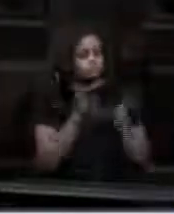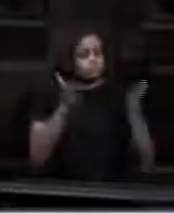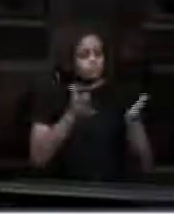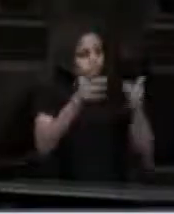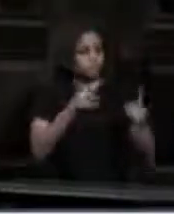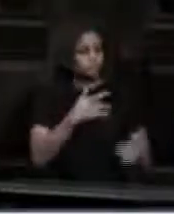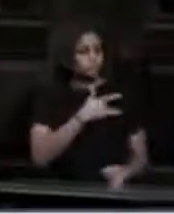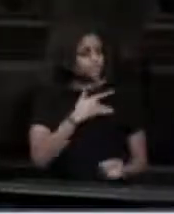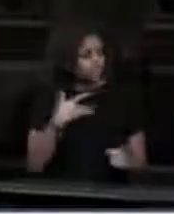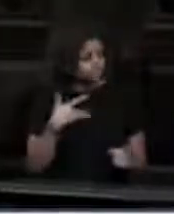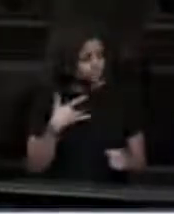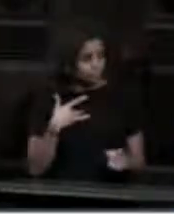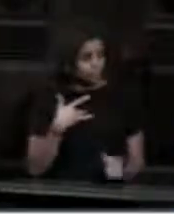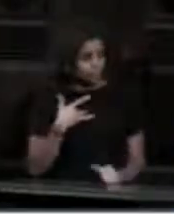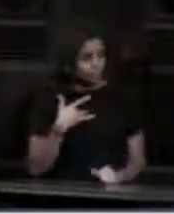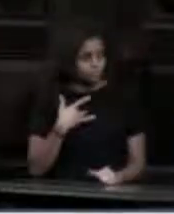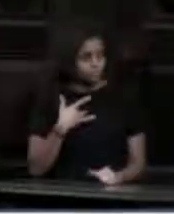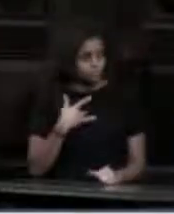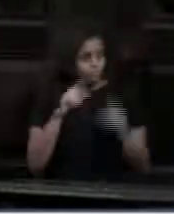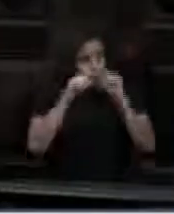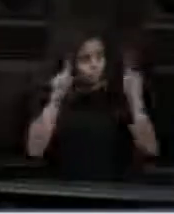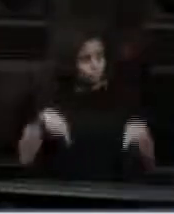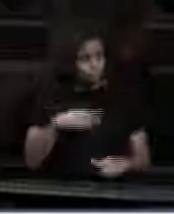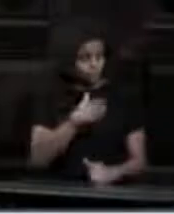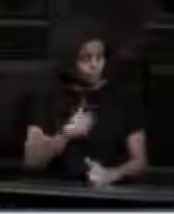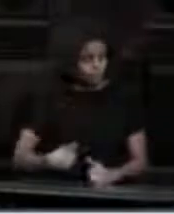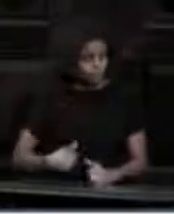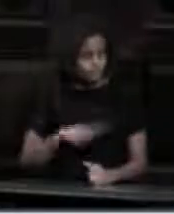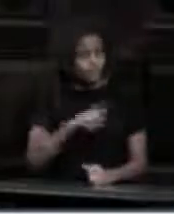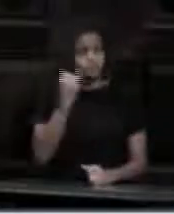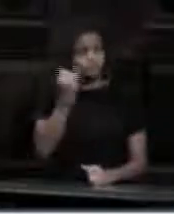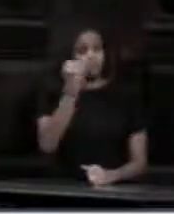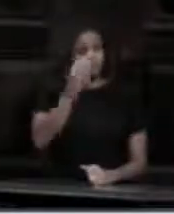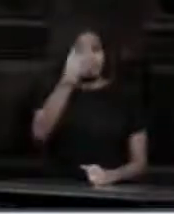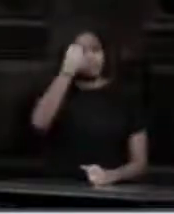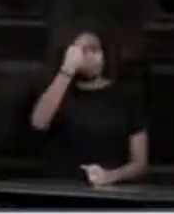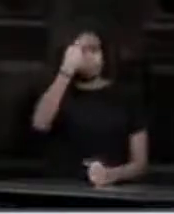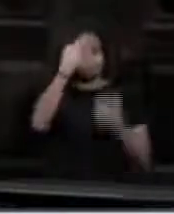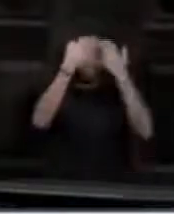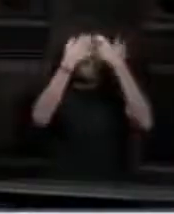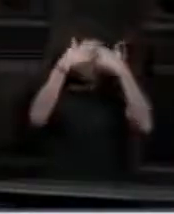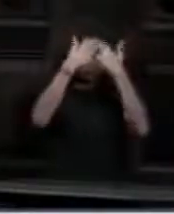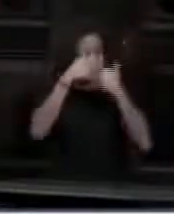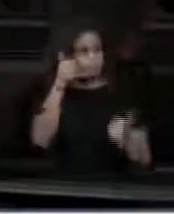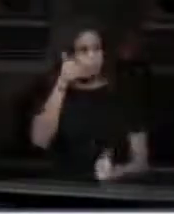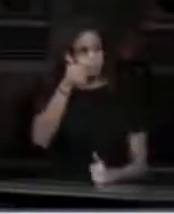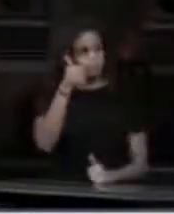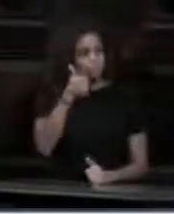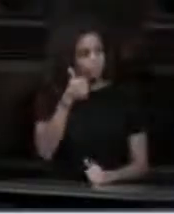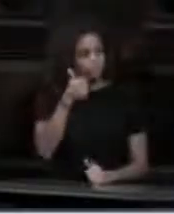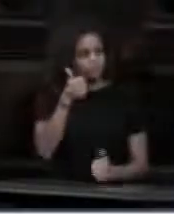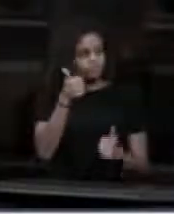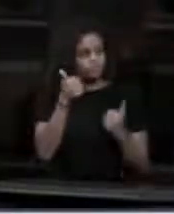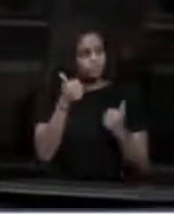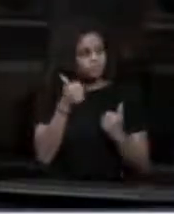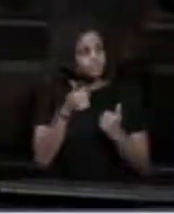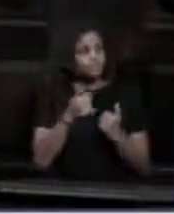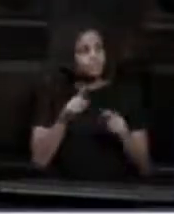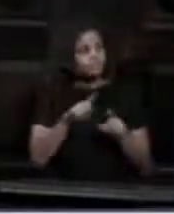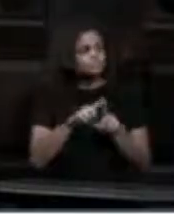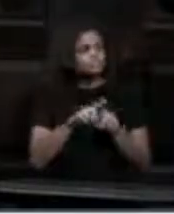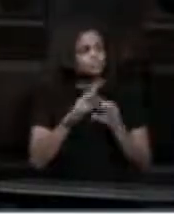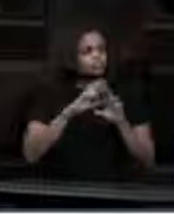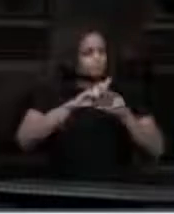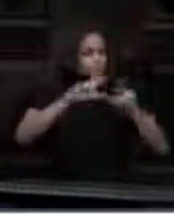servidores públicos, e aí, obviamente, com a importância da saúde mental já demonstrada nas diferentes estatísticas que temos